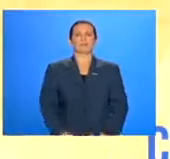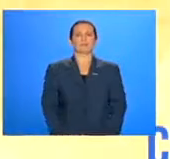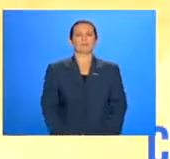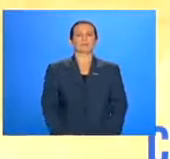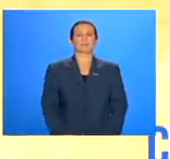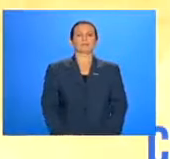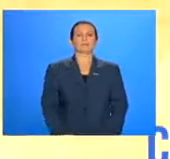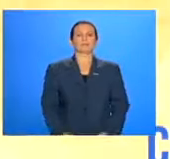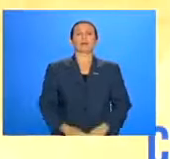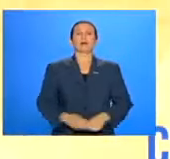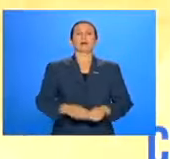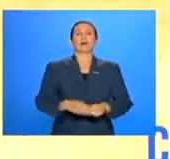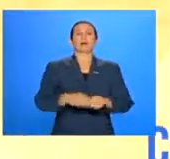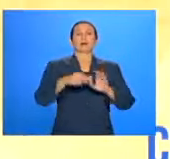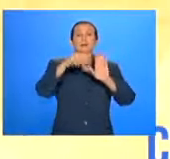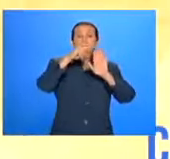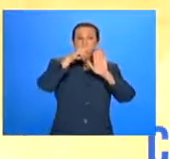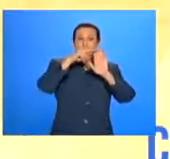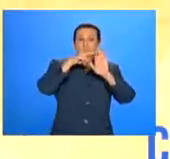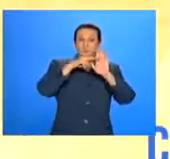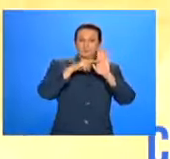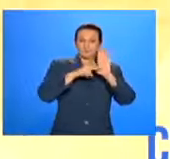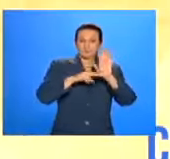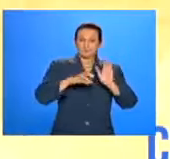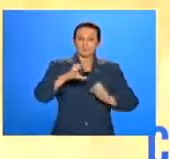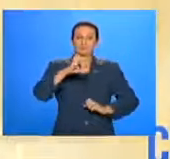Código de ética.